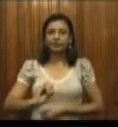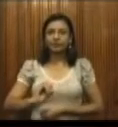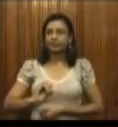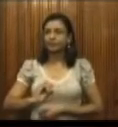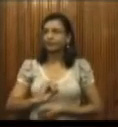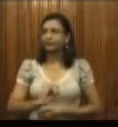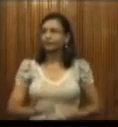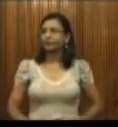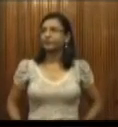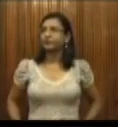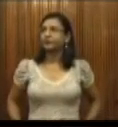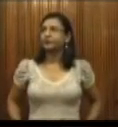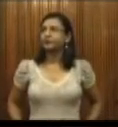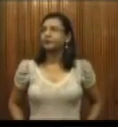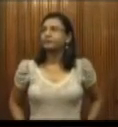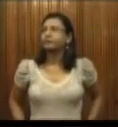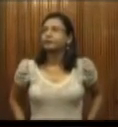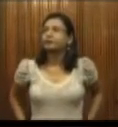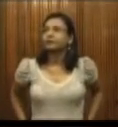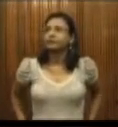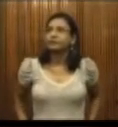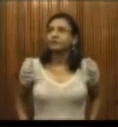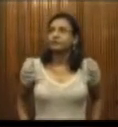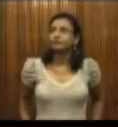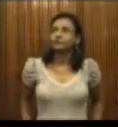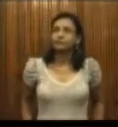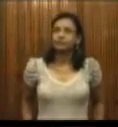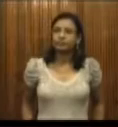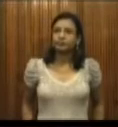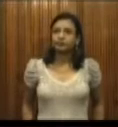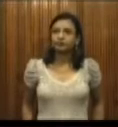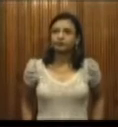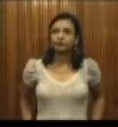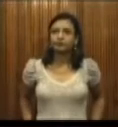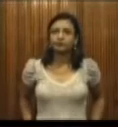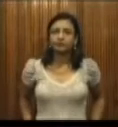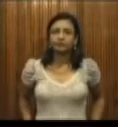Evangelho de Marcos, segundo livro do Novo Testamento.